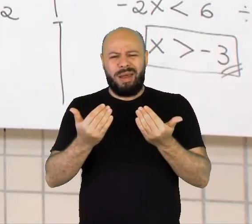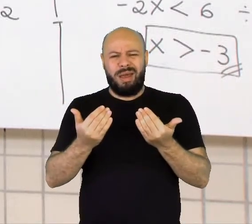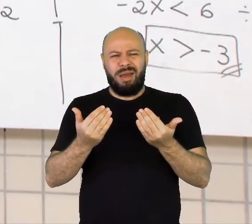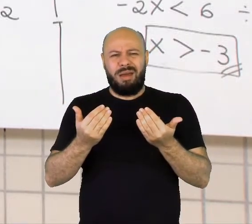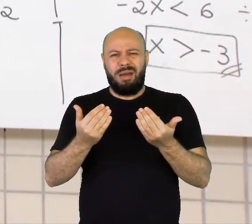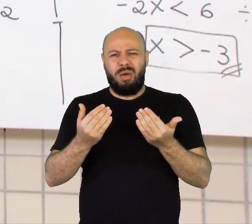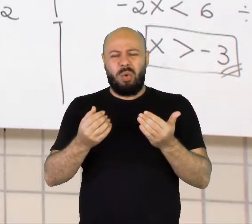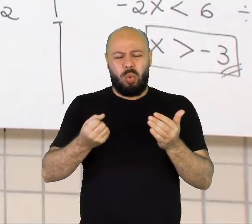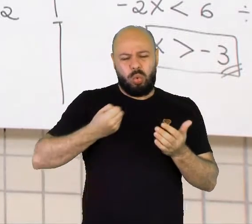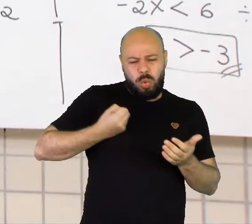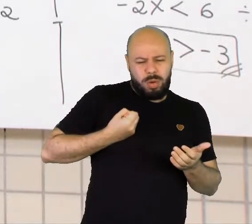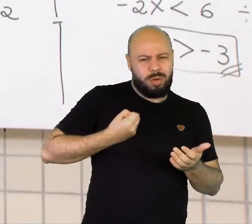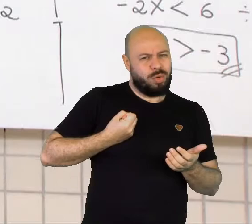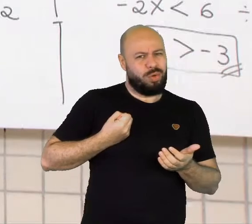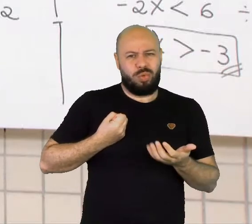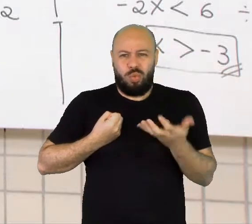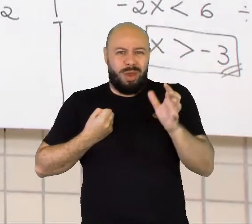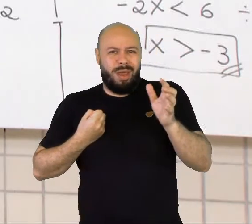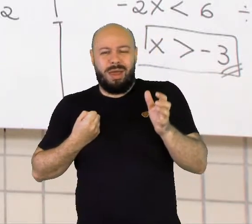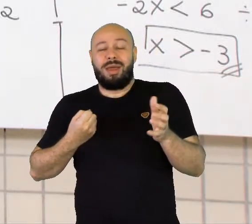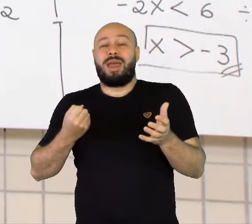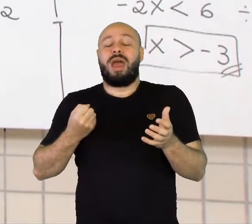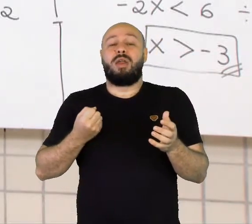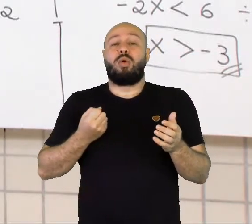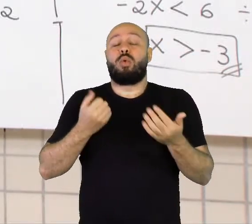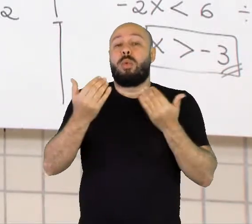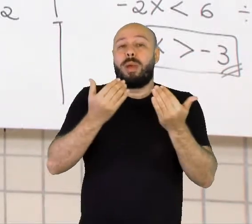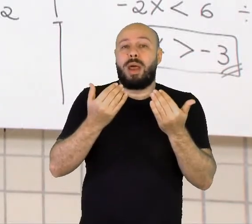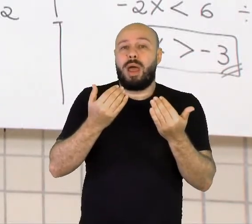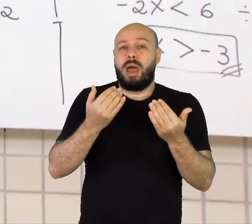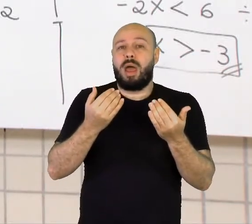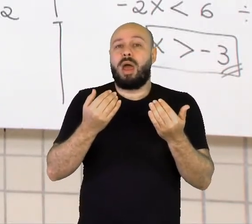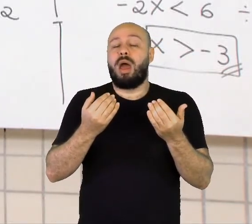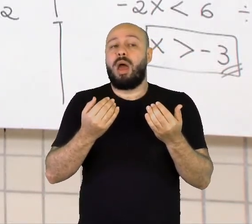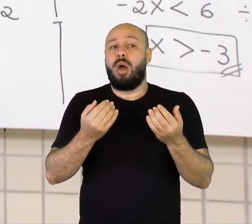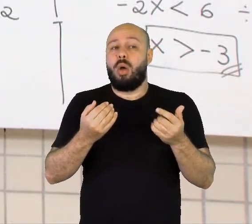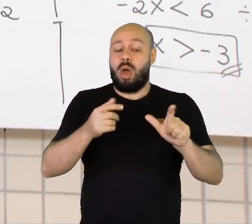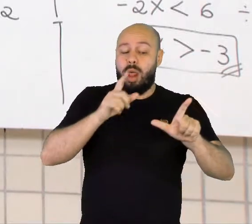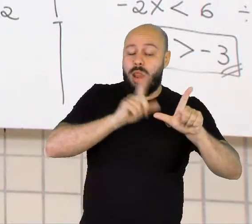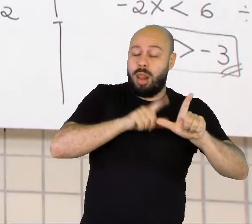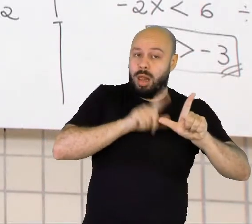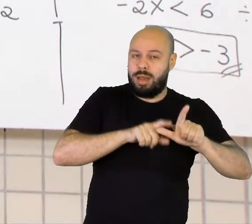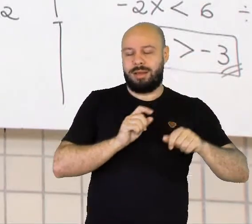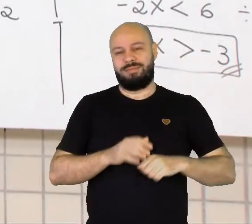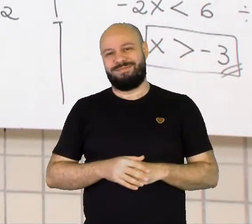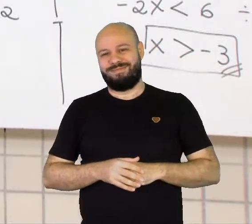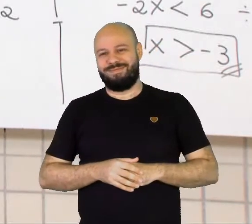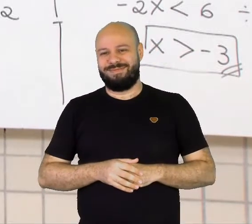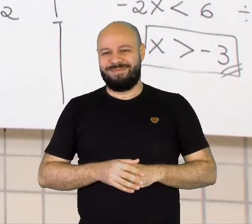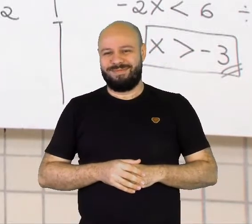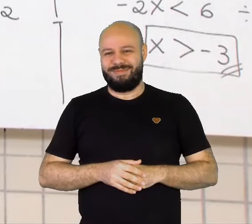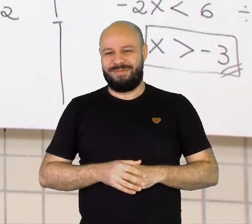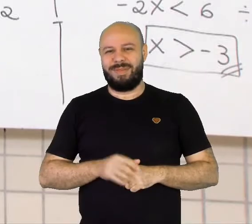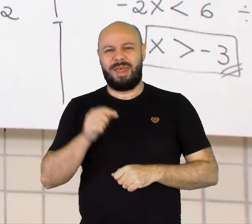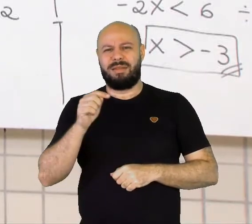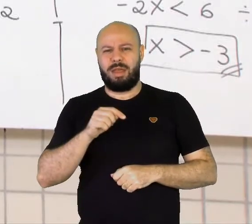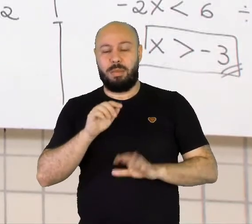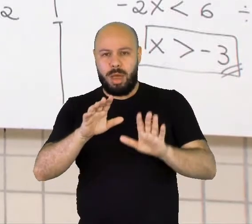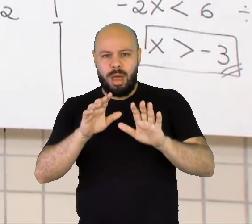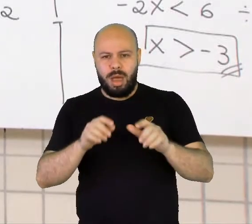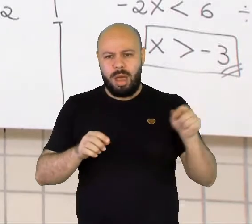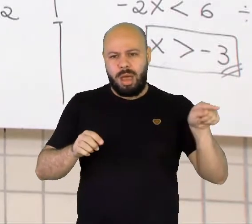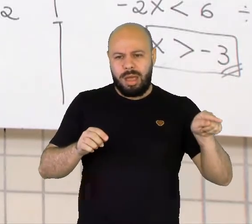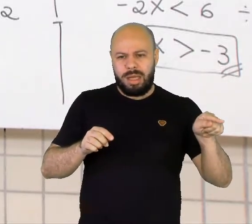x. Eu quero comparar a minha incógnita, eu quero saber quais são os valores para a minha incógnita. Dessa forma, essa resposta está certa, professor?